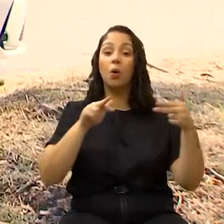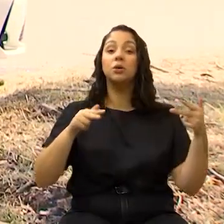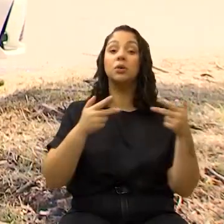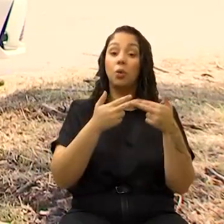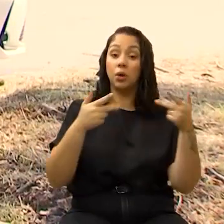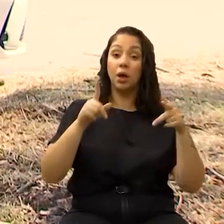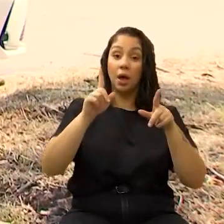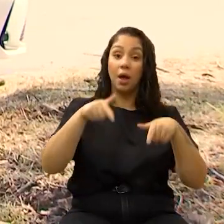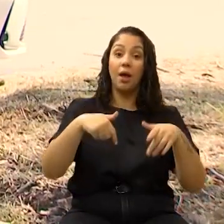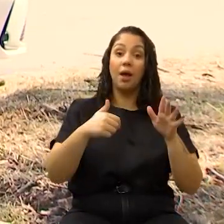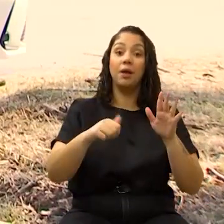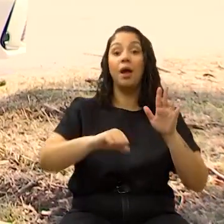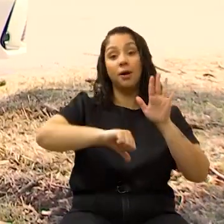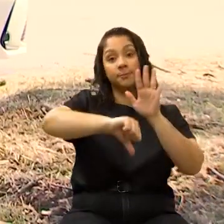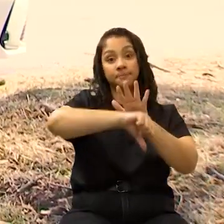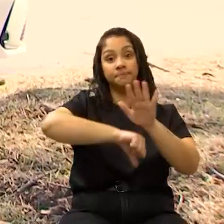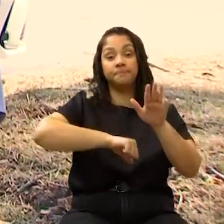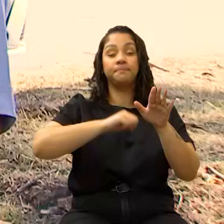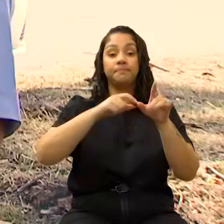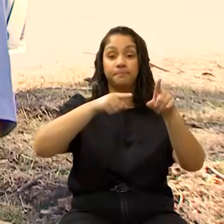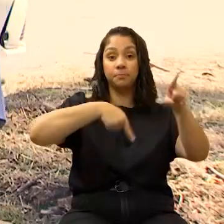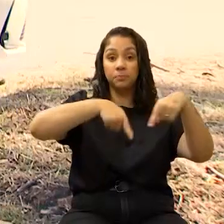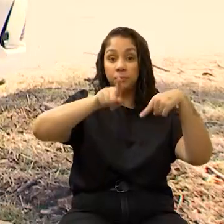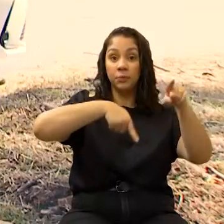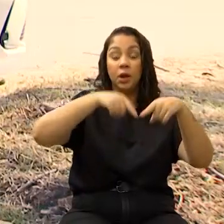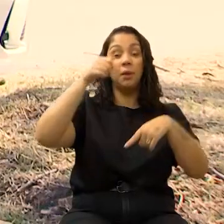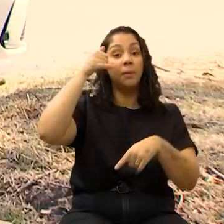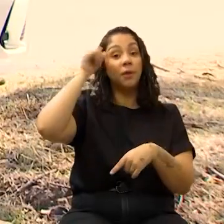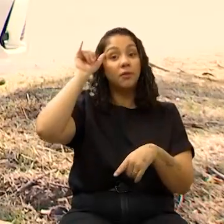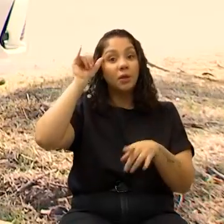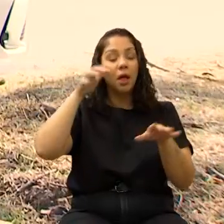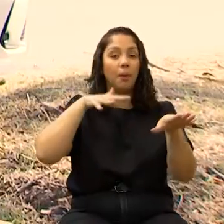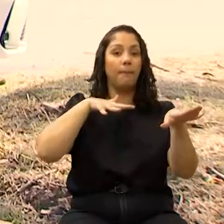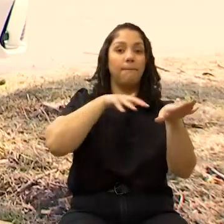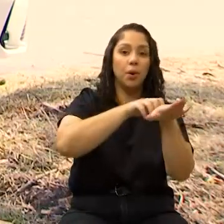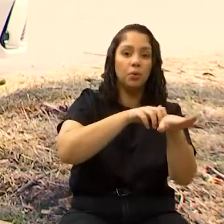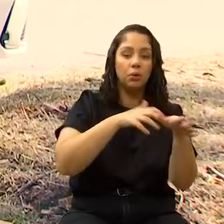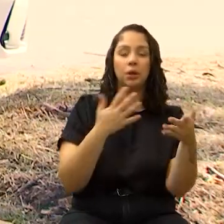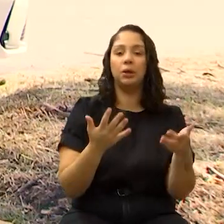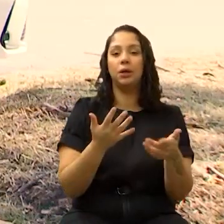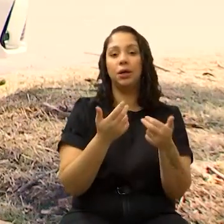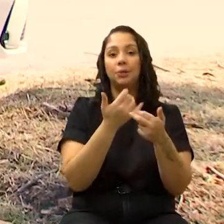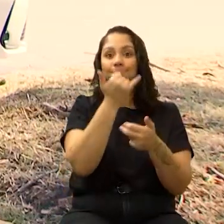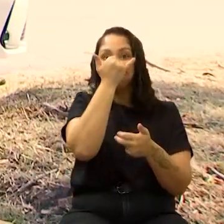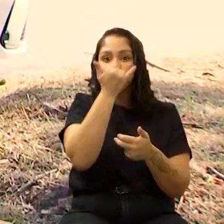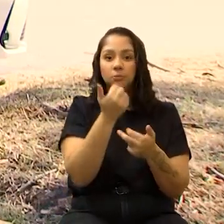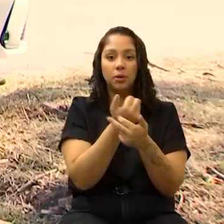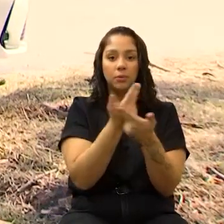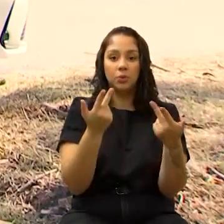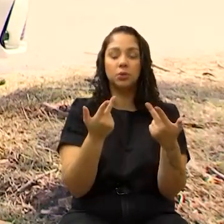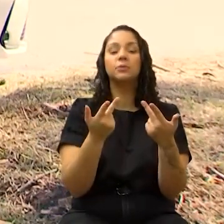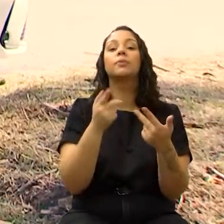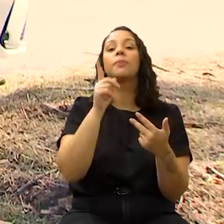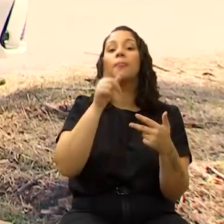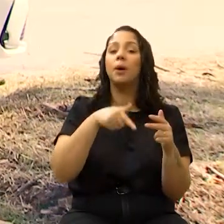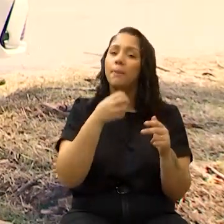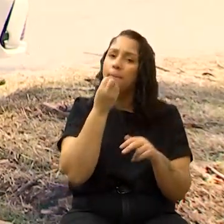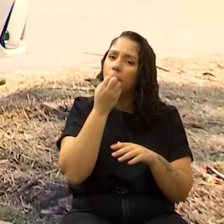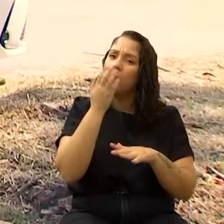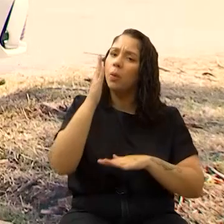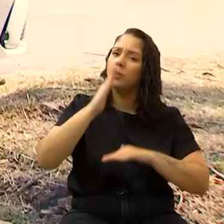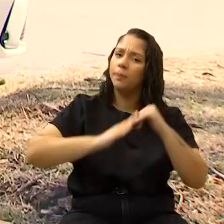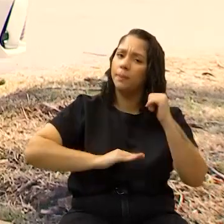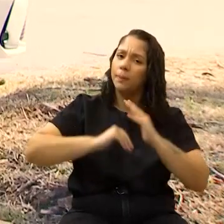de trânsito, ela foi pensada ali para se evitar uma tragédia, um acidente, né? Então, tudo que as